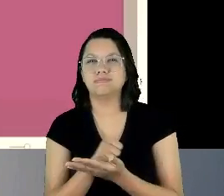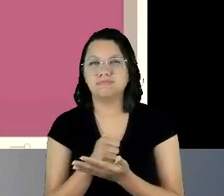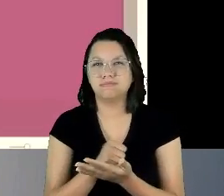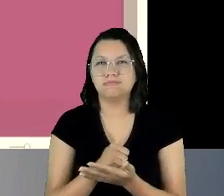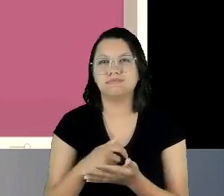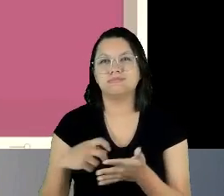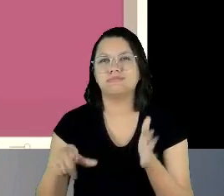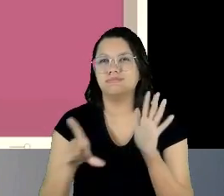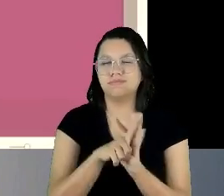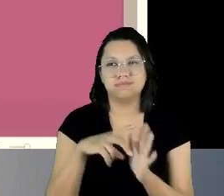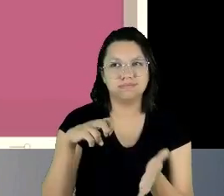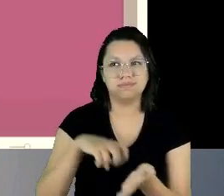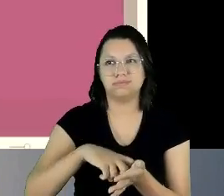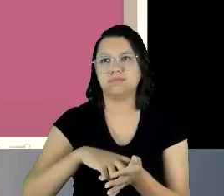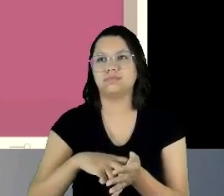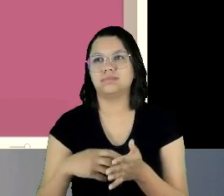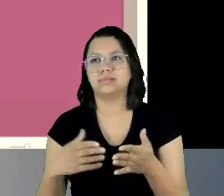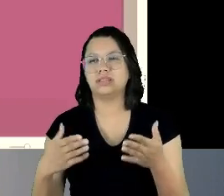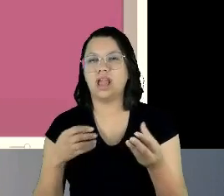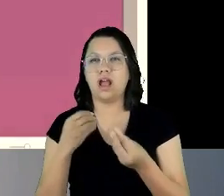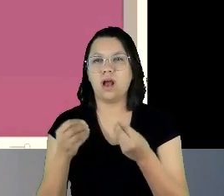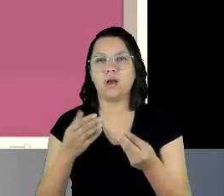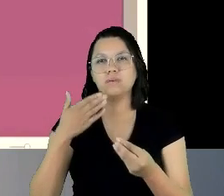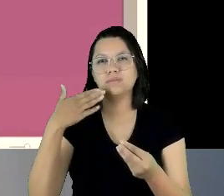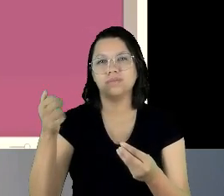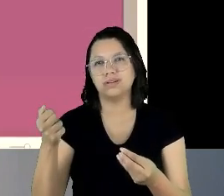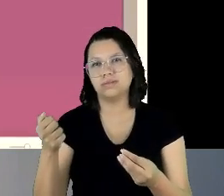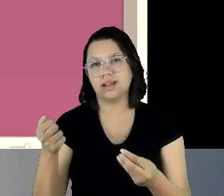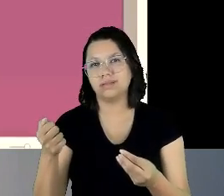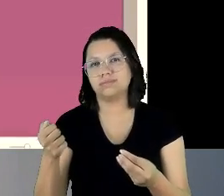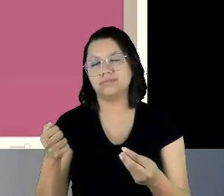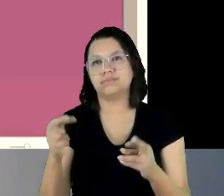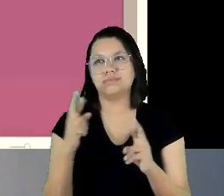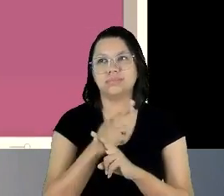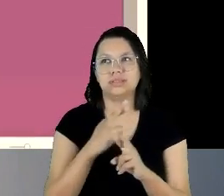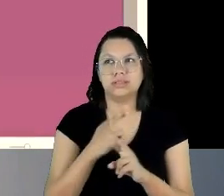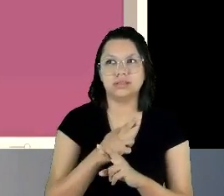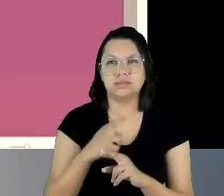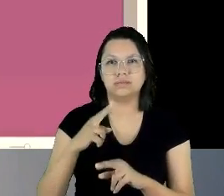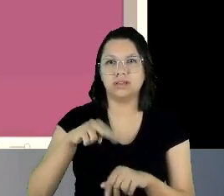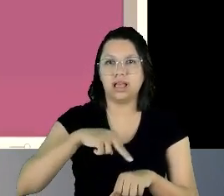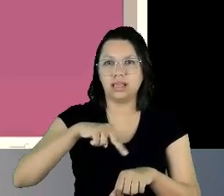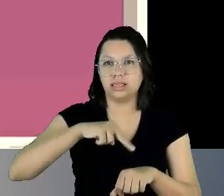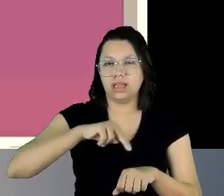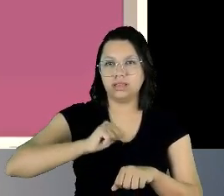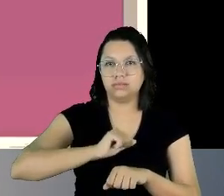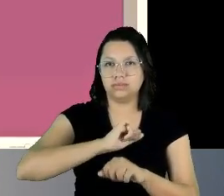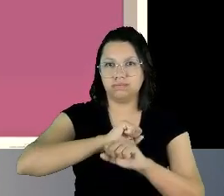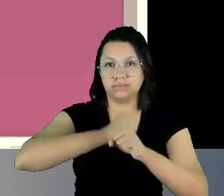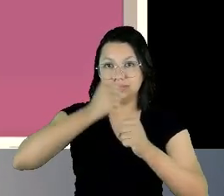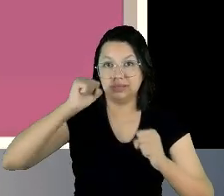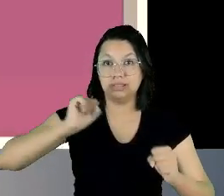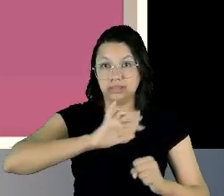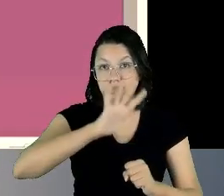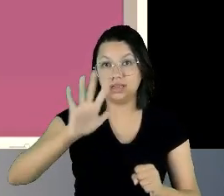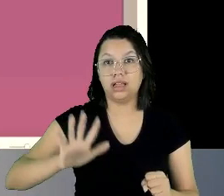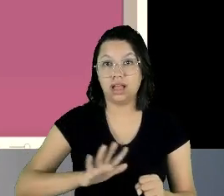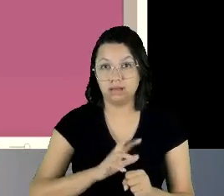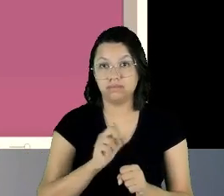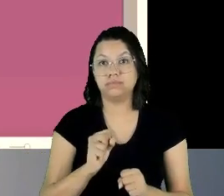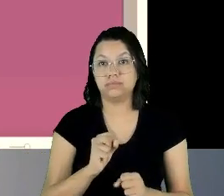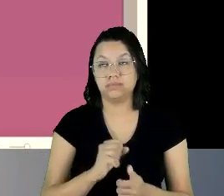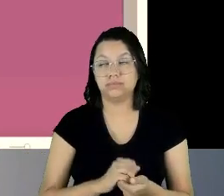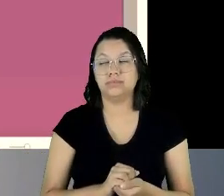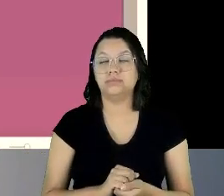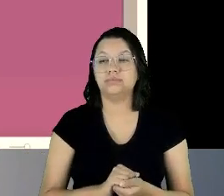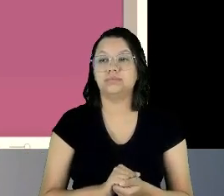principalmente nesses protocolos e como aprimorar isso num sentido nacional e amplo, né, em todas as esferas.